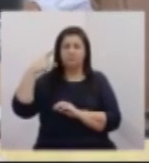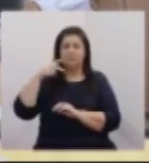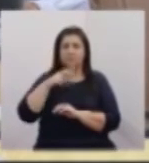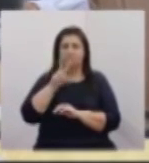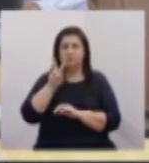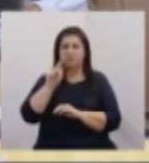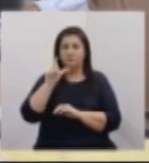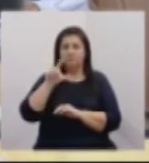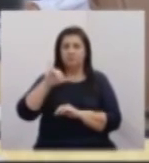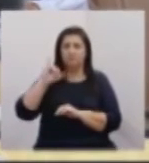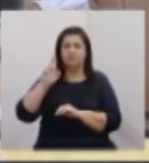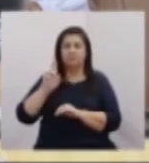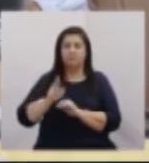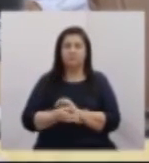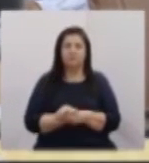Lua.